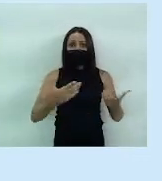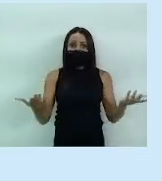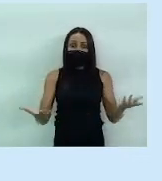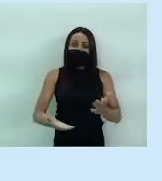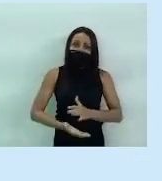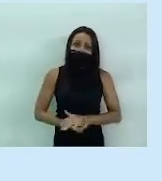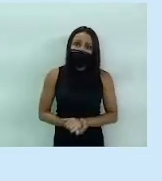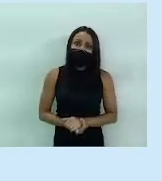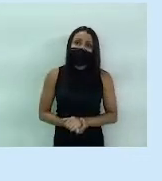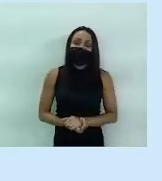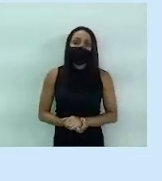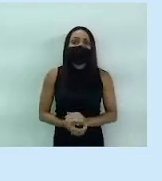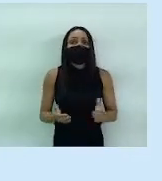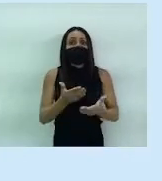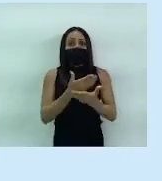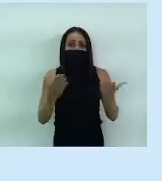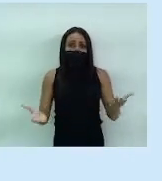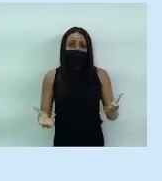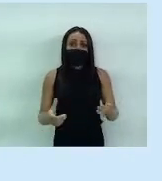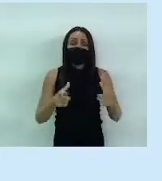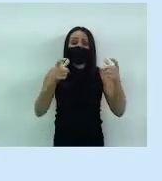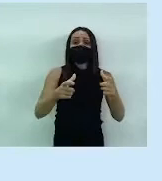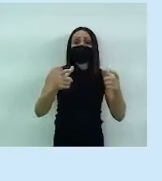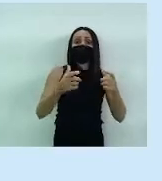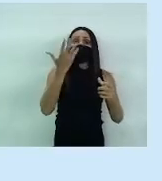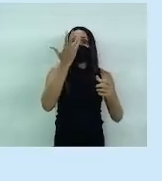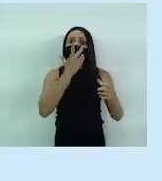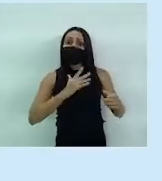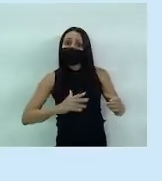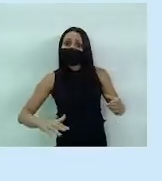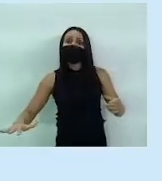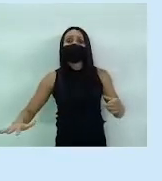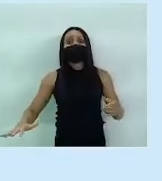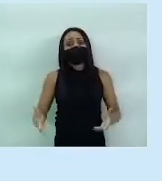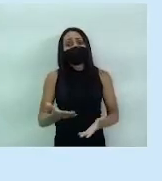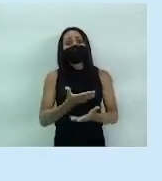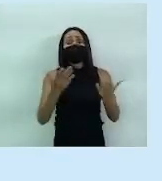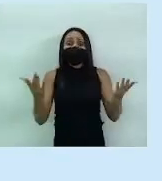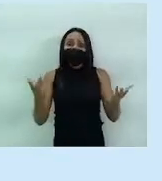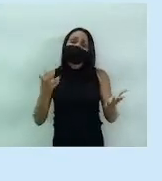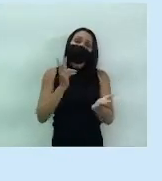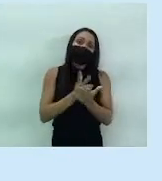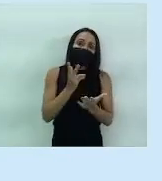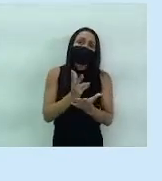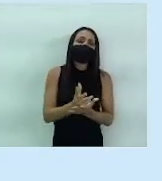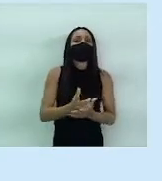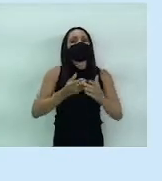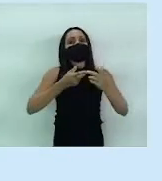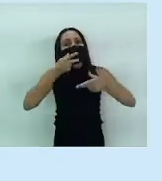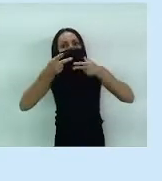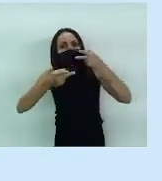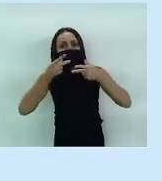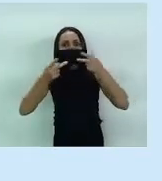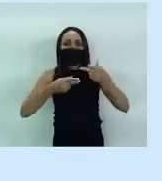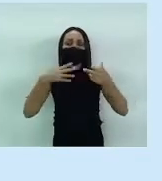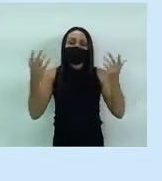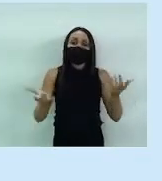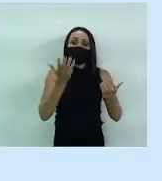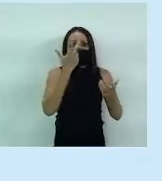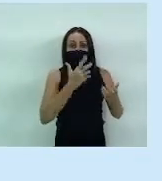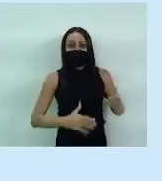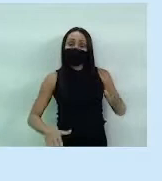cidadão, né? Então, lugar de criança não vale a pena, né? A gente sempre está frisando que lugar de criança é na